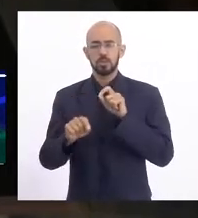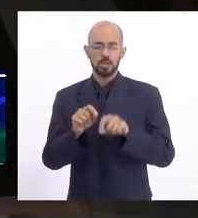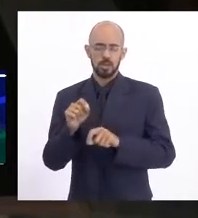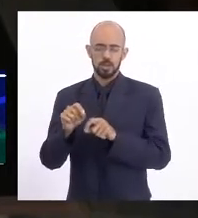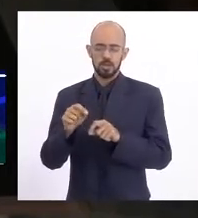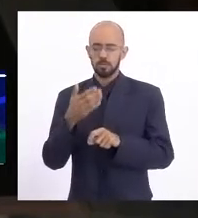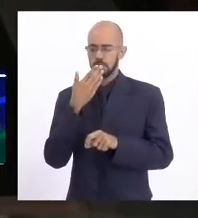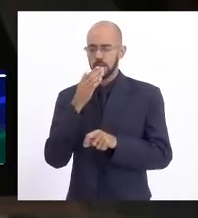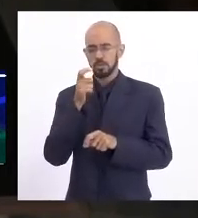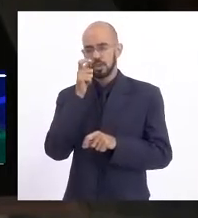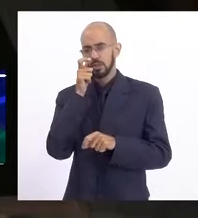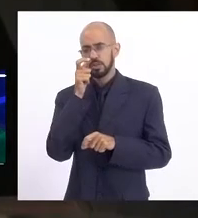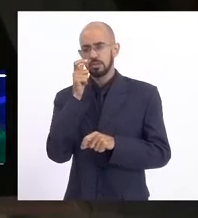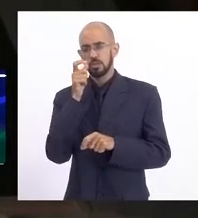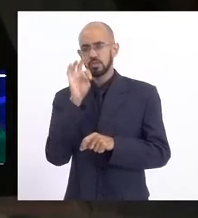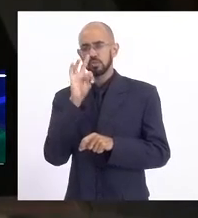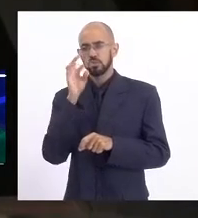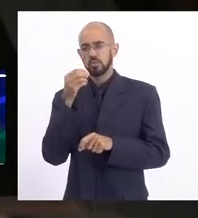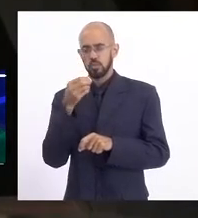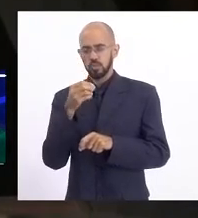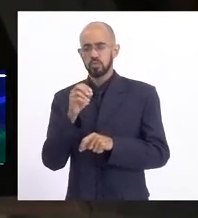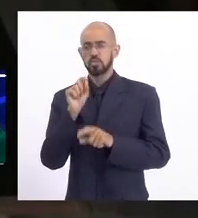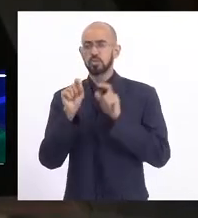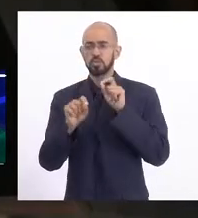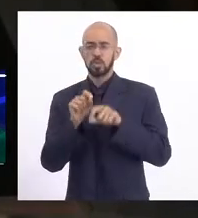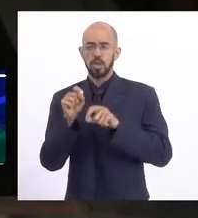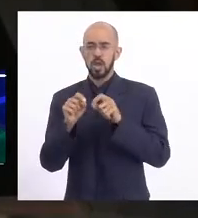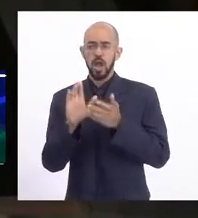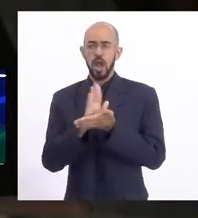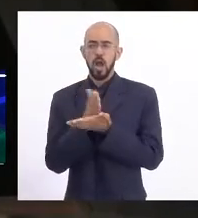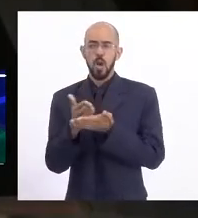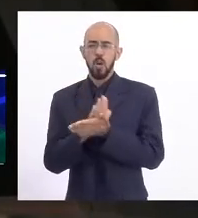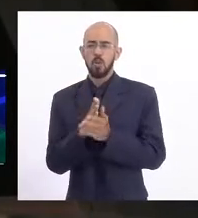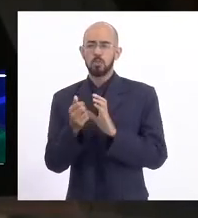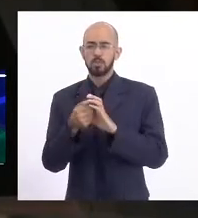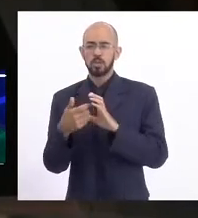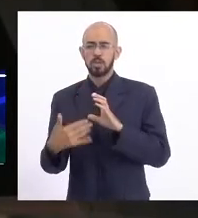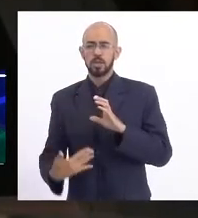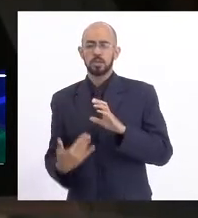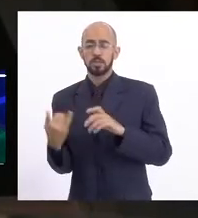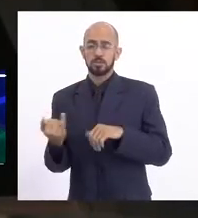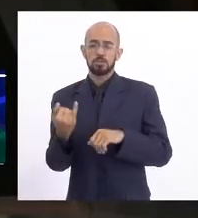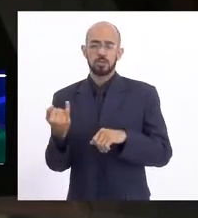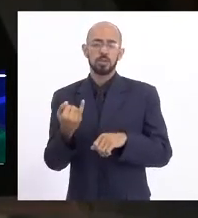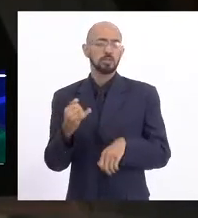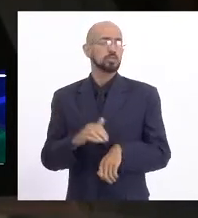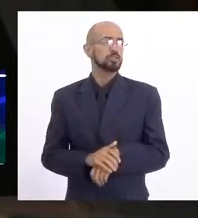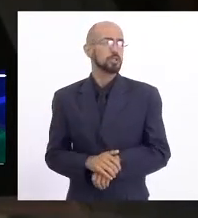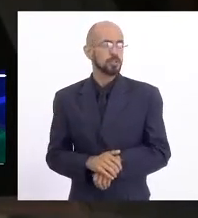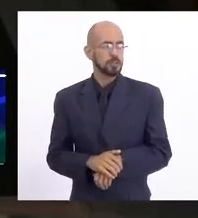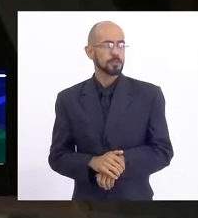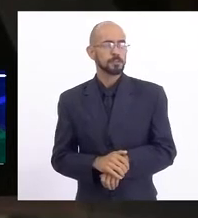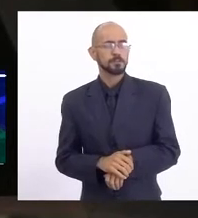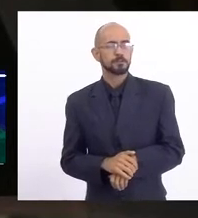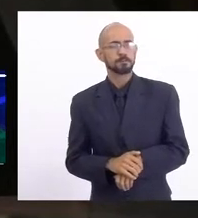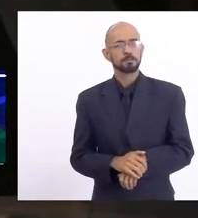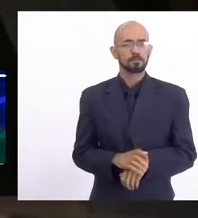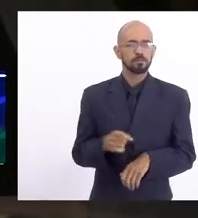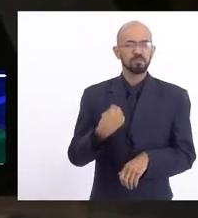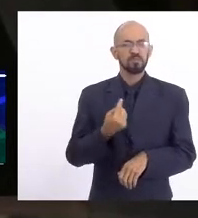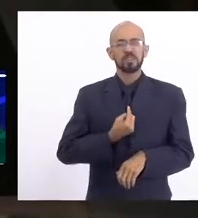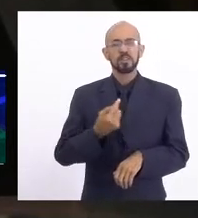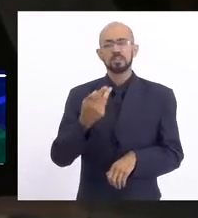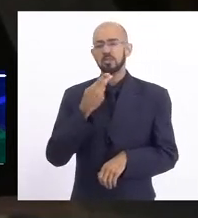todas e todos para alguns aspectos que me parecem muito marcantes. Estamos falando do